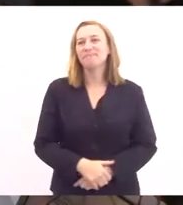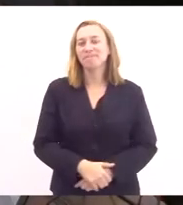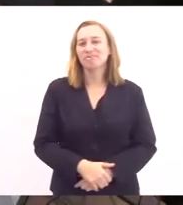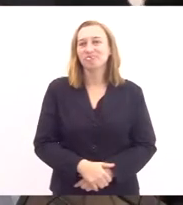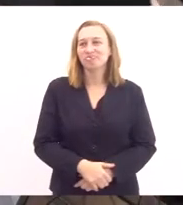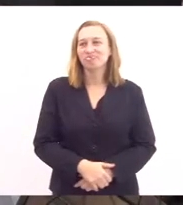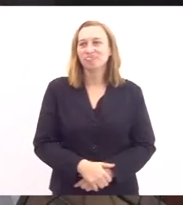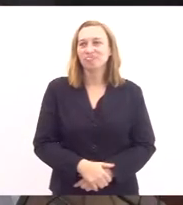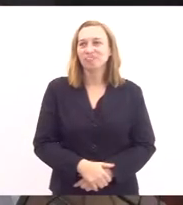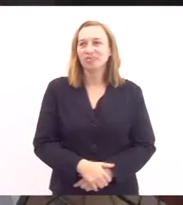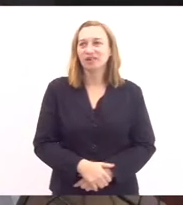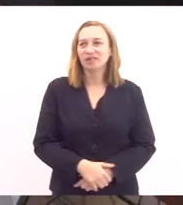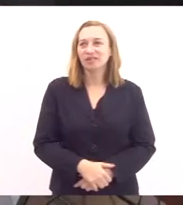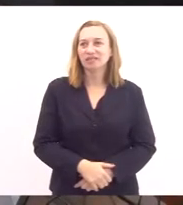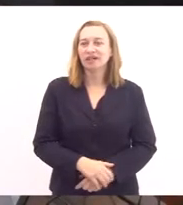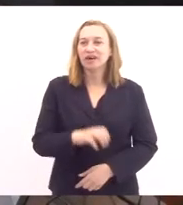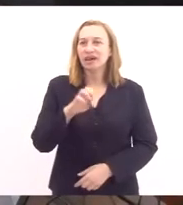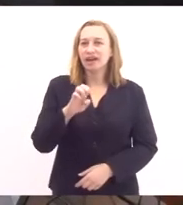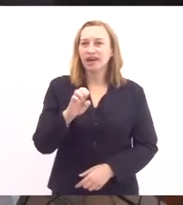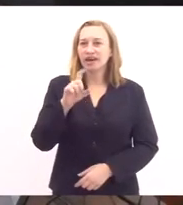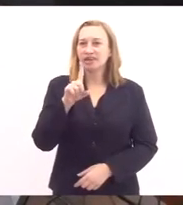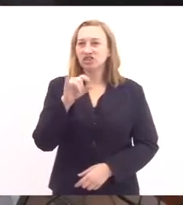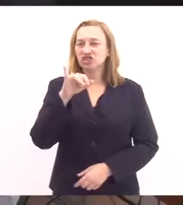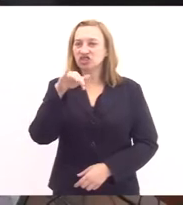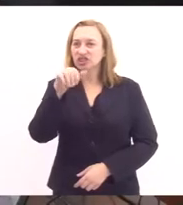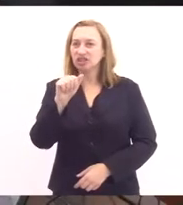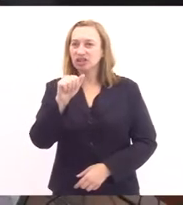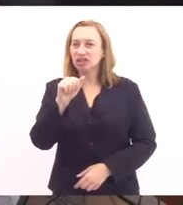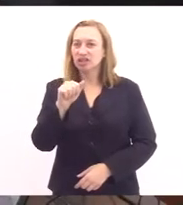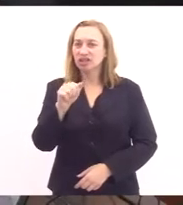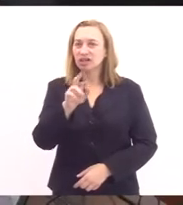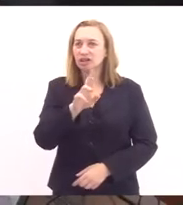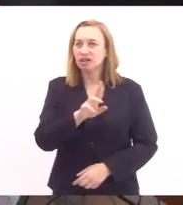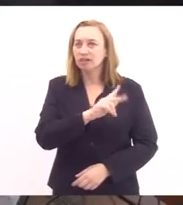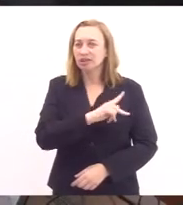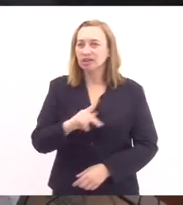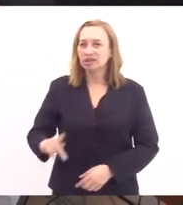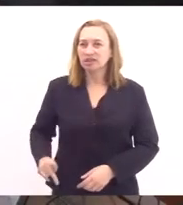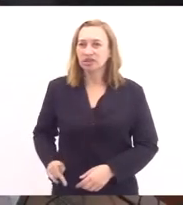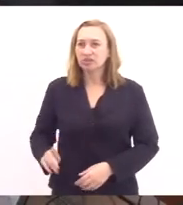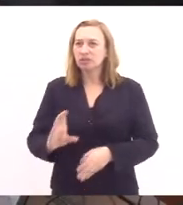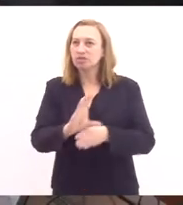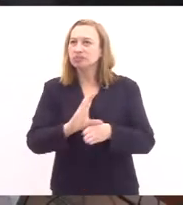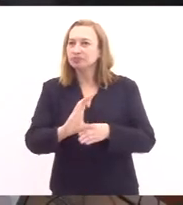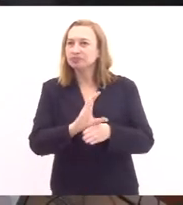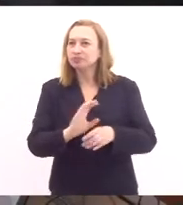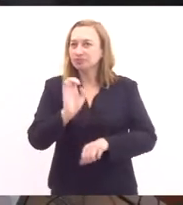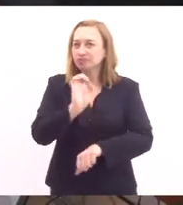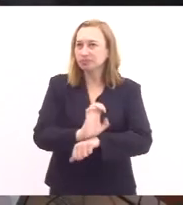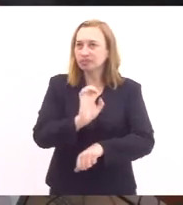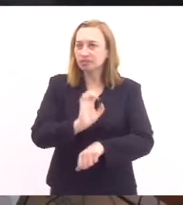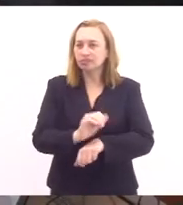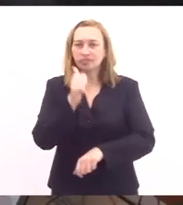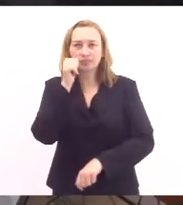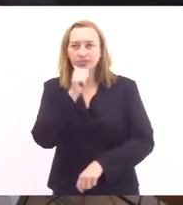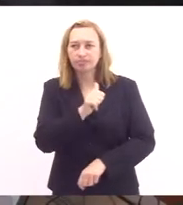hahaha chama aqui a Edna Calheiros Presidente do Conselho Estadual dos direitos da mulher cedin